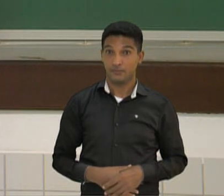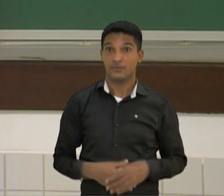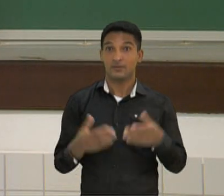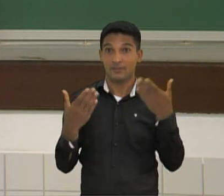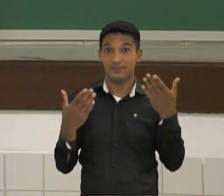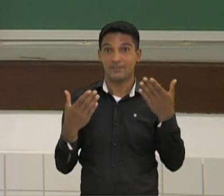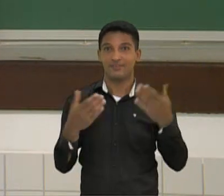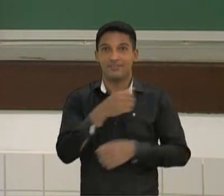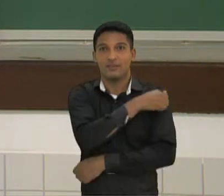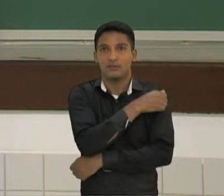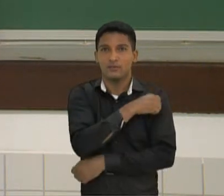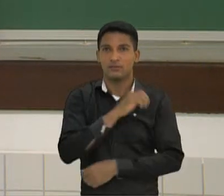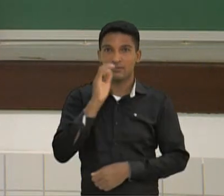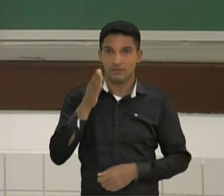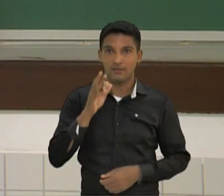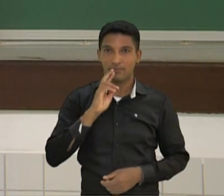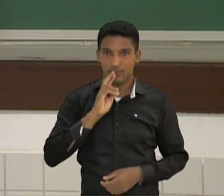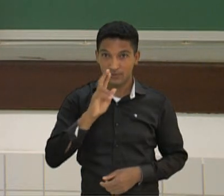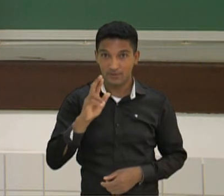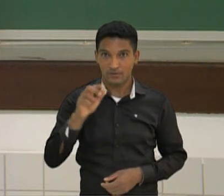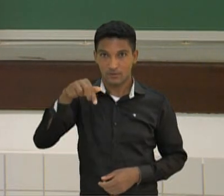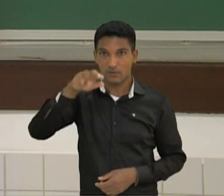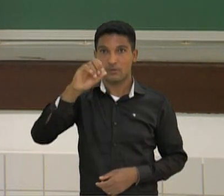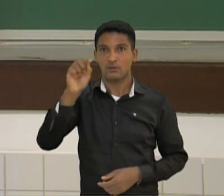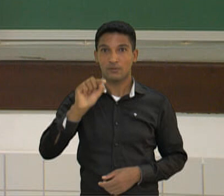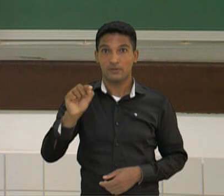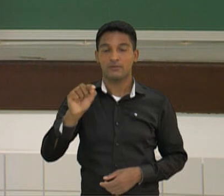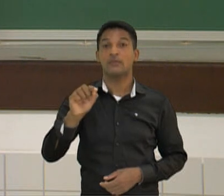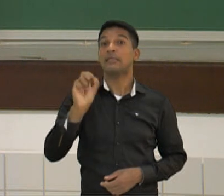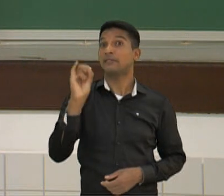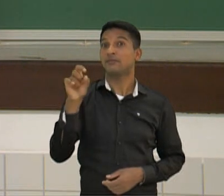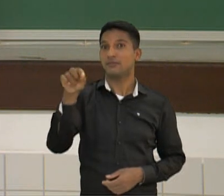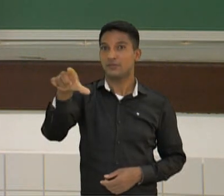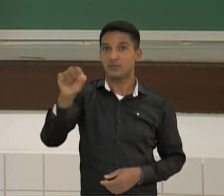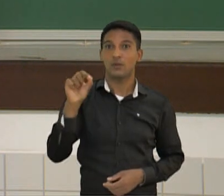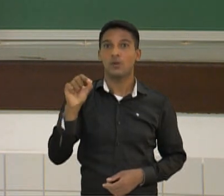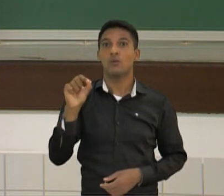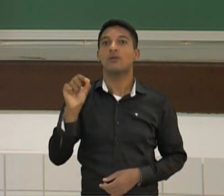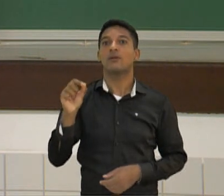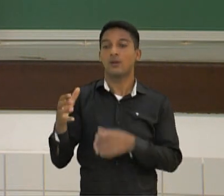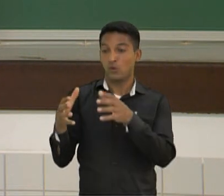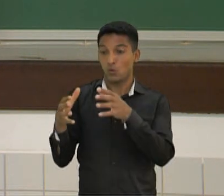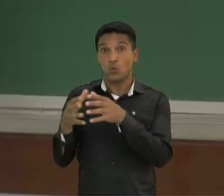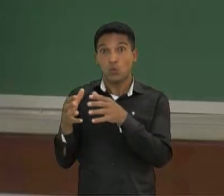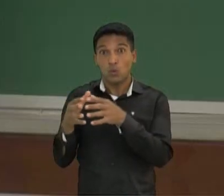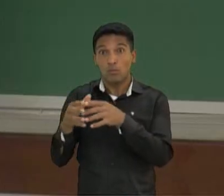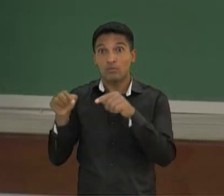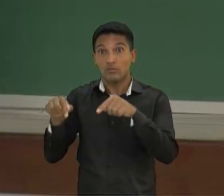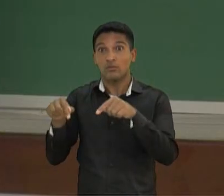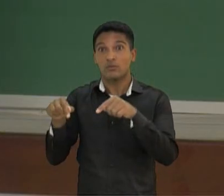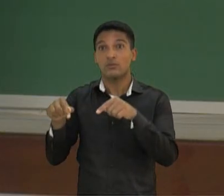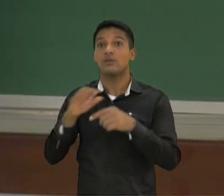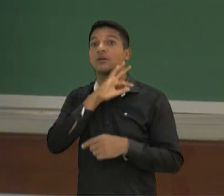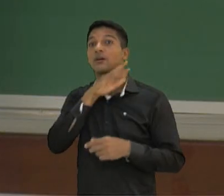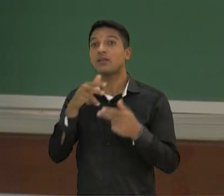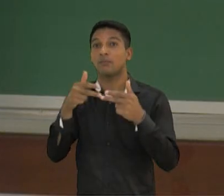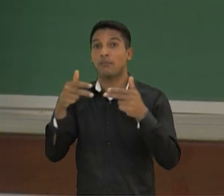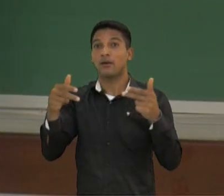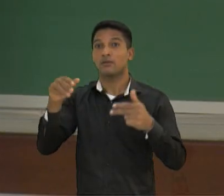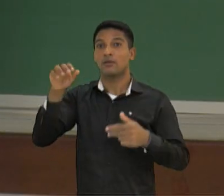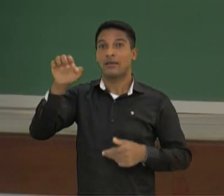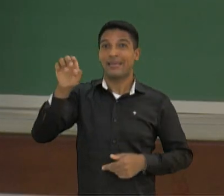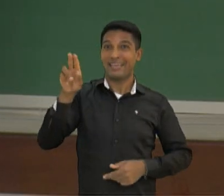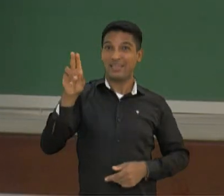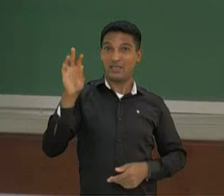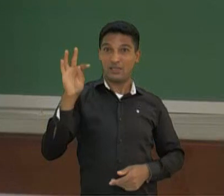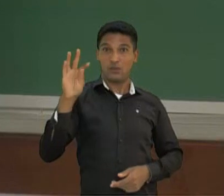Então, galerinha, já responderam ao nosso quiz? Quem assinalou aqui que um grupo de Eutheria é o tigre, acertou. Tá? Os demais vão